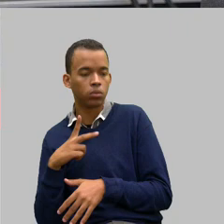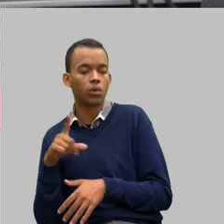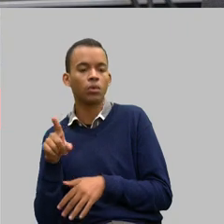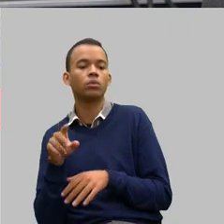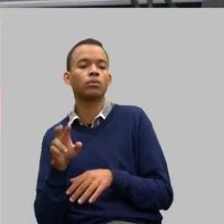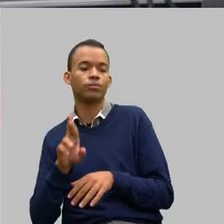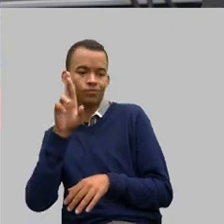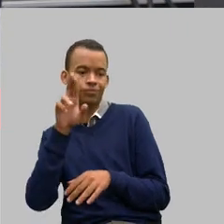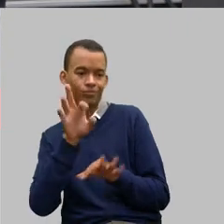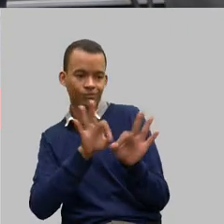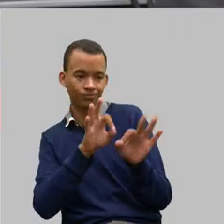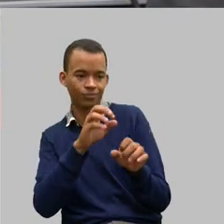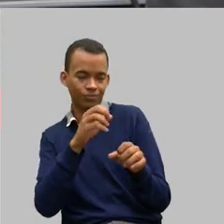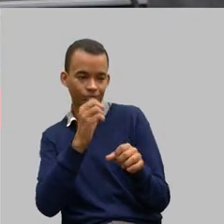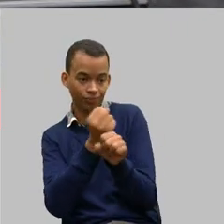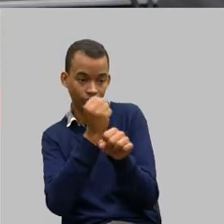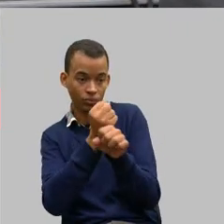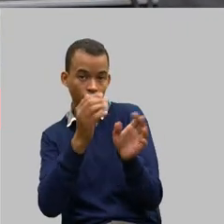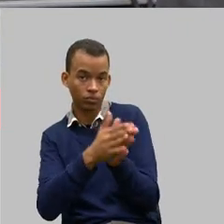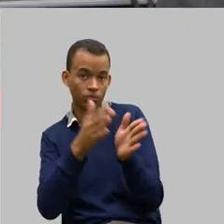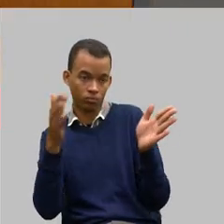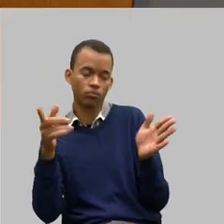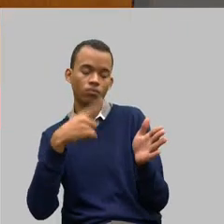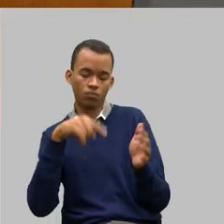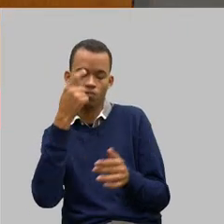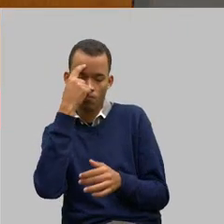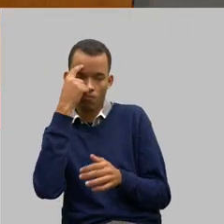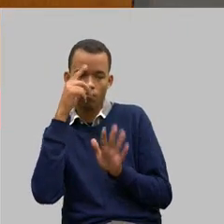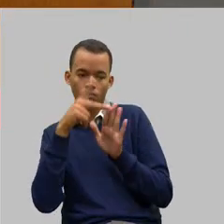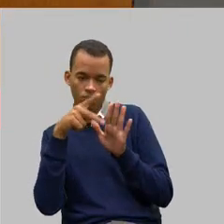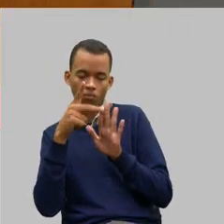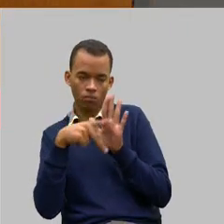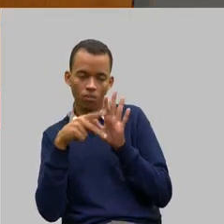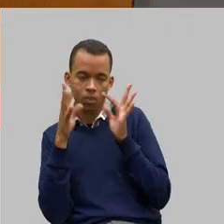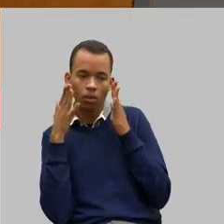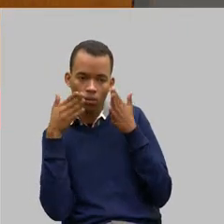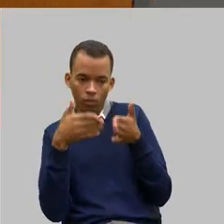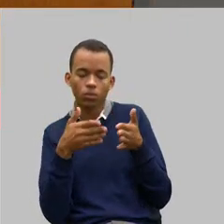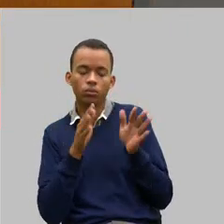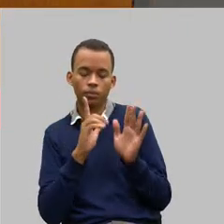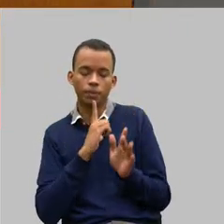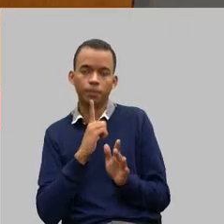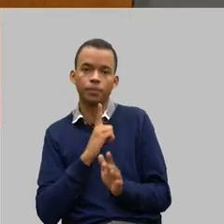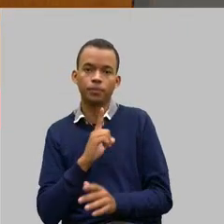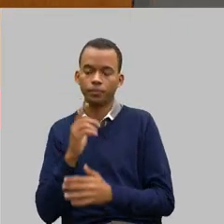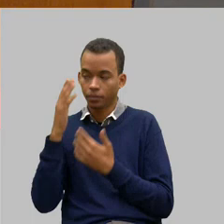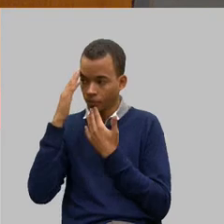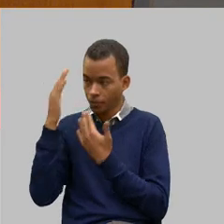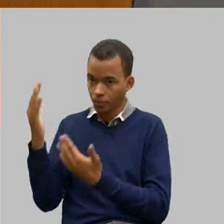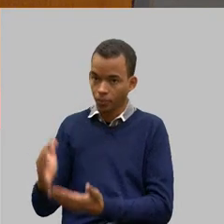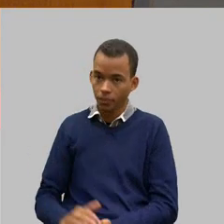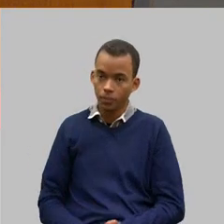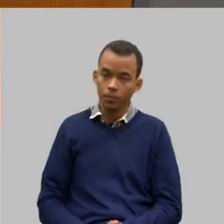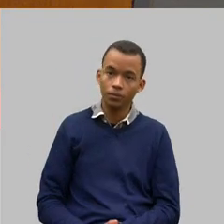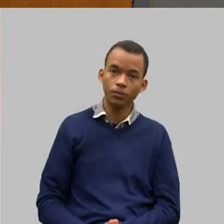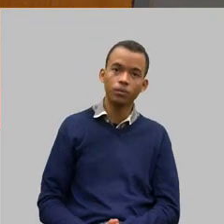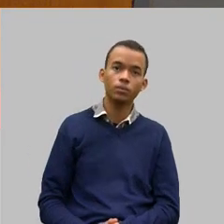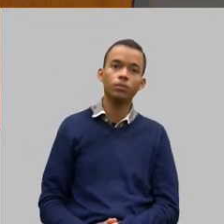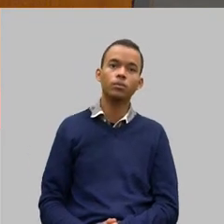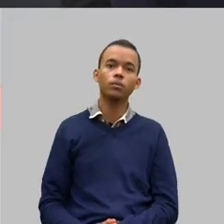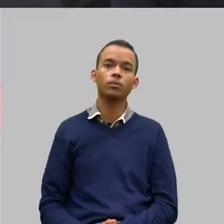ampliação lá mas a gente tá avançando no assunto também muito obrigado passo nesse momento a